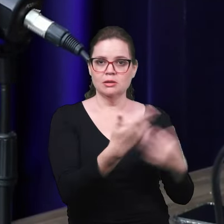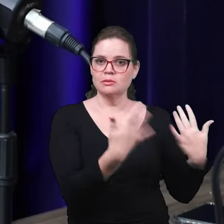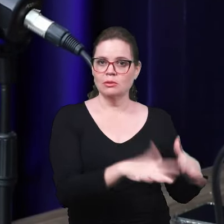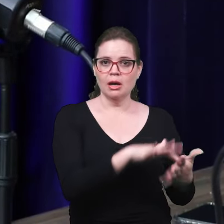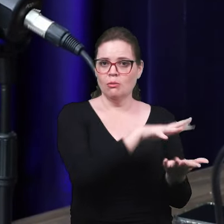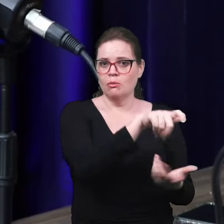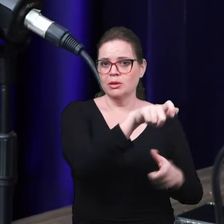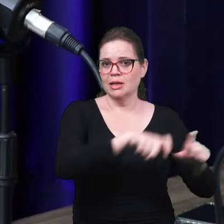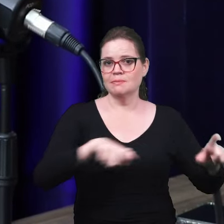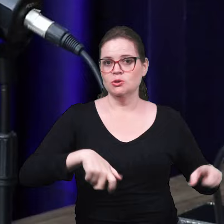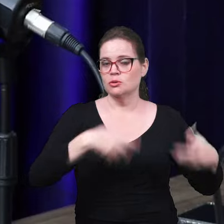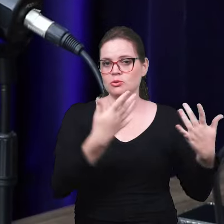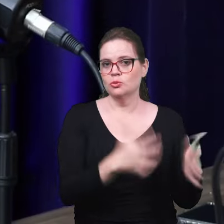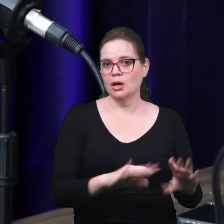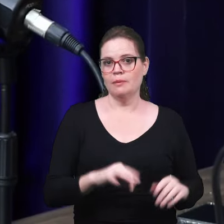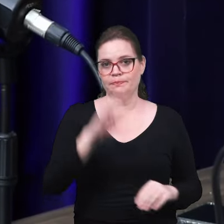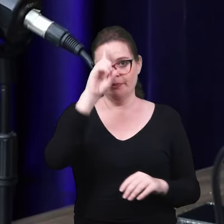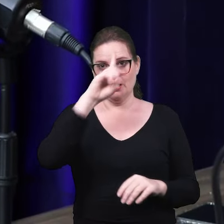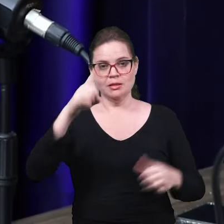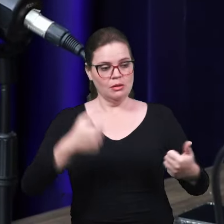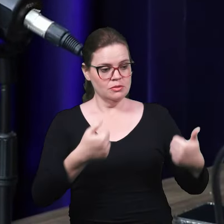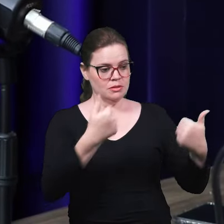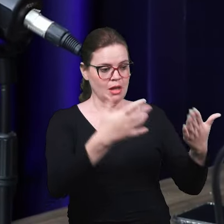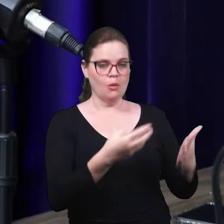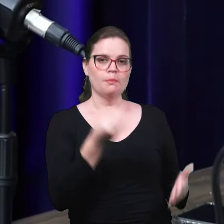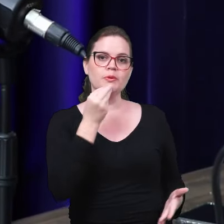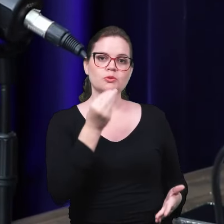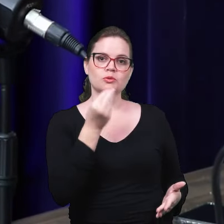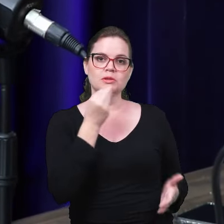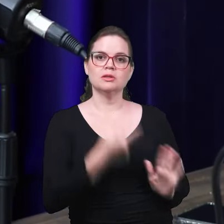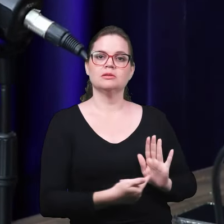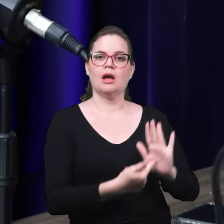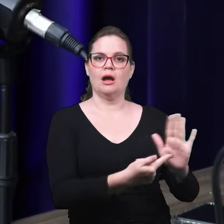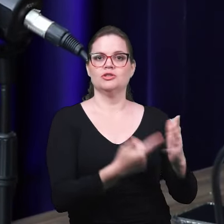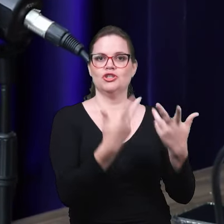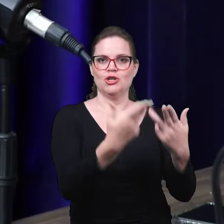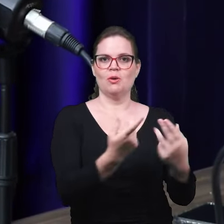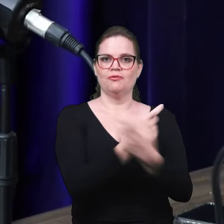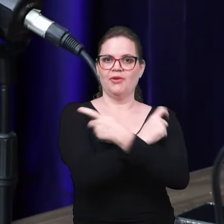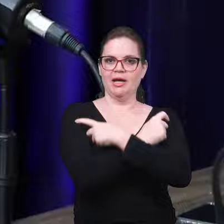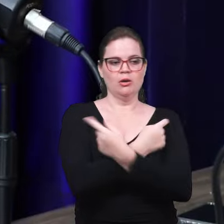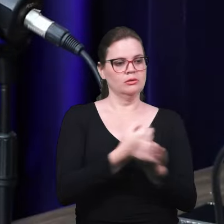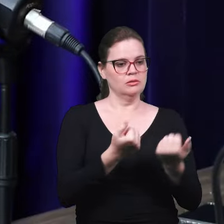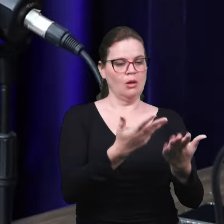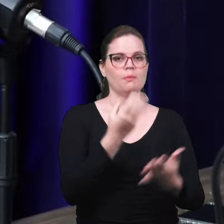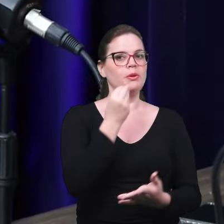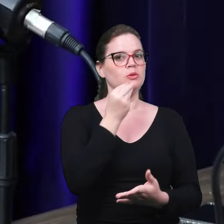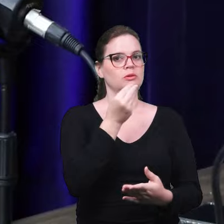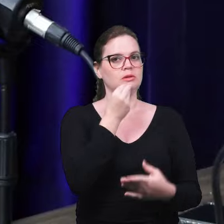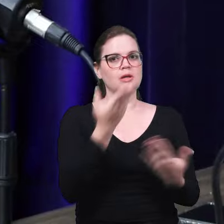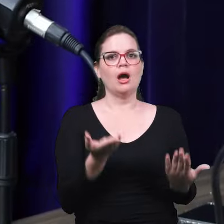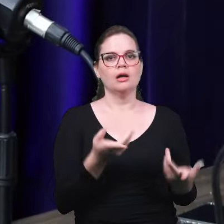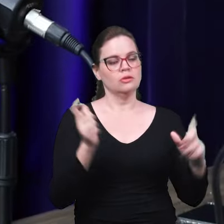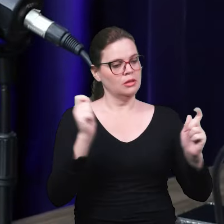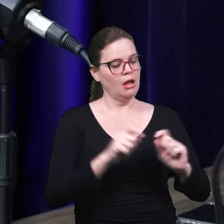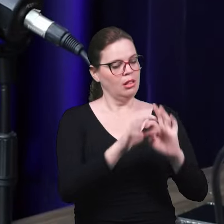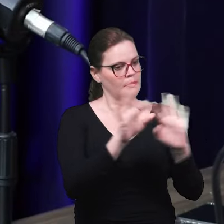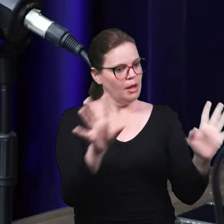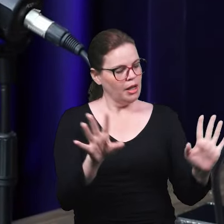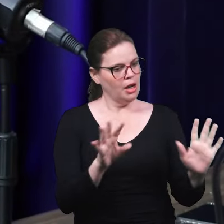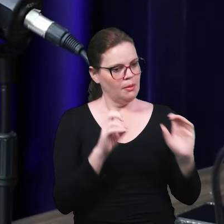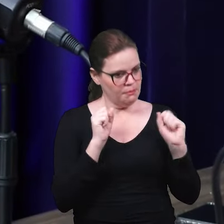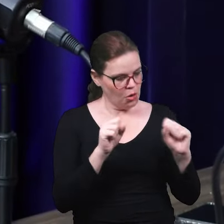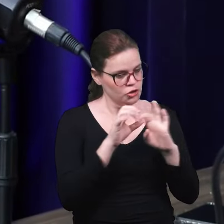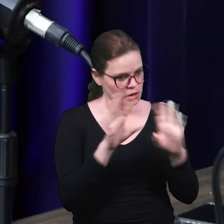Deus dá ao homem, assim como Deus deu a Faraó, Deus dá ao homem oportunidade.